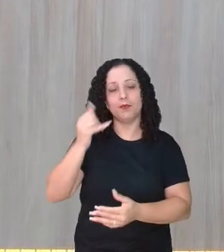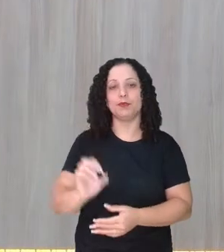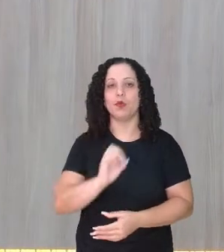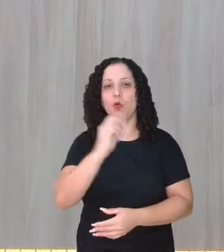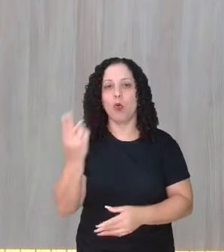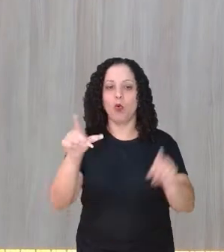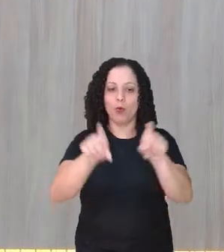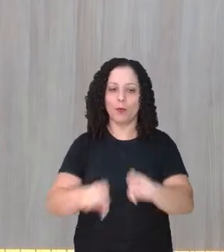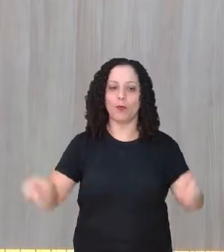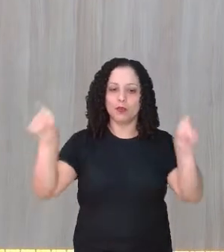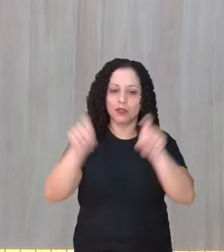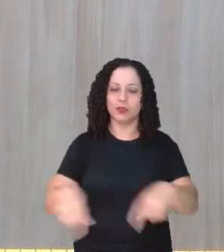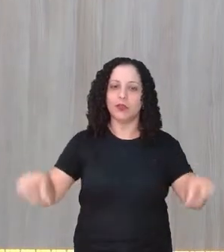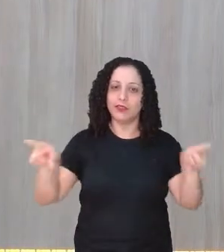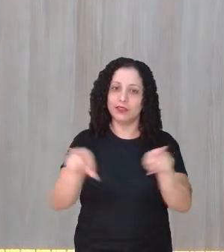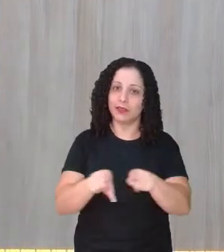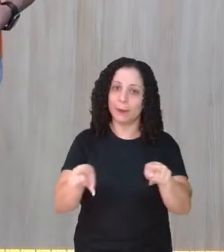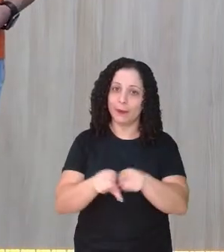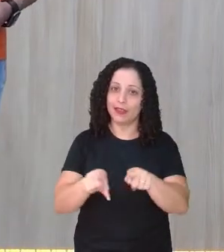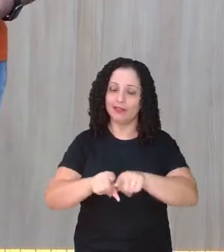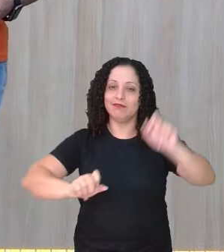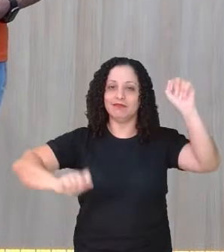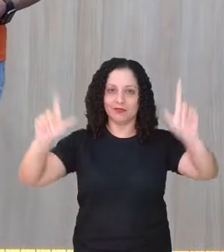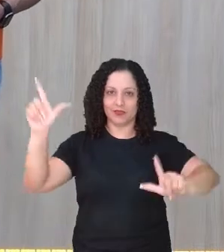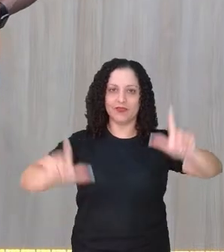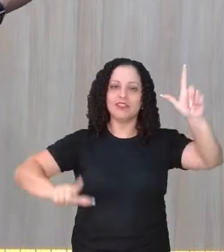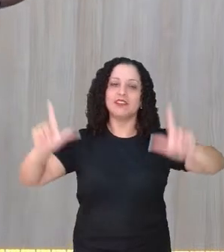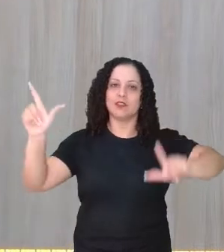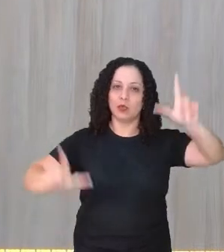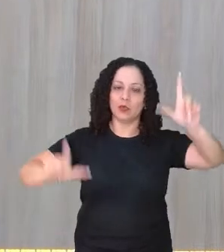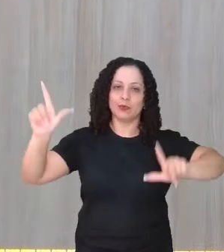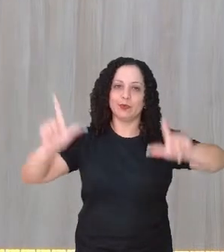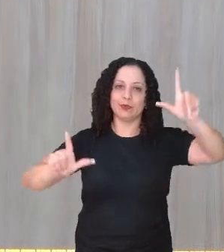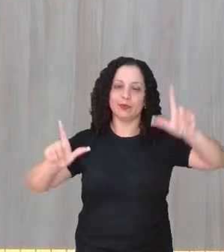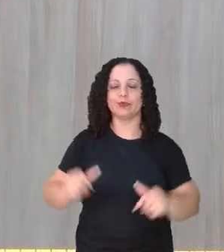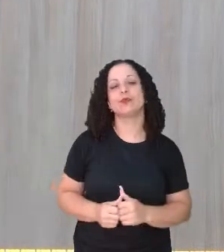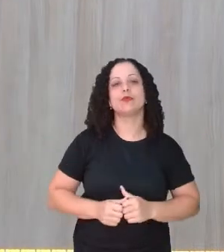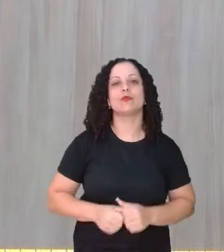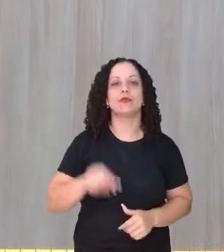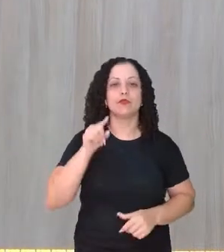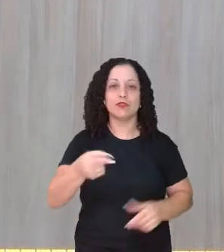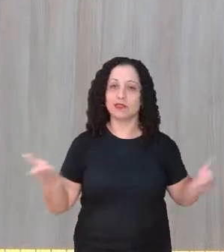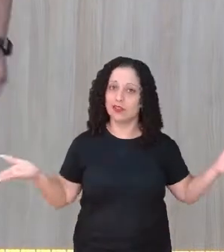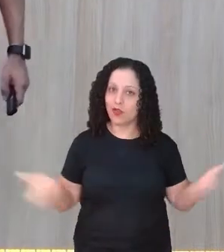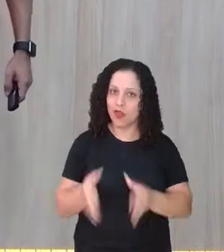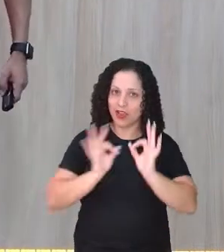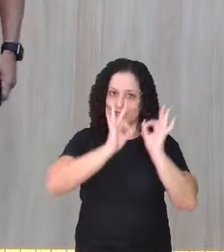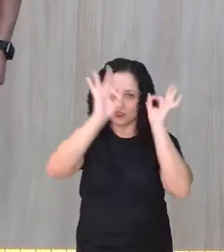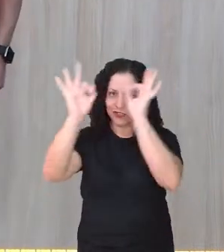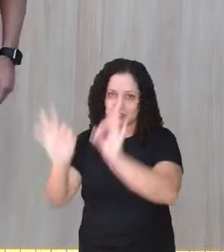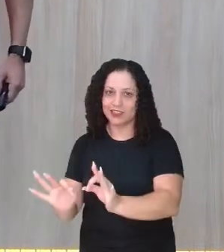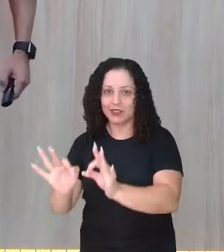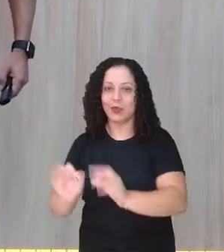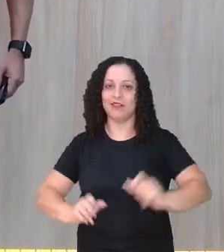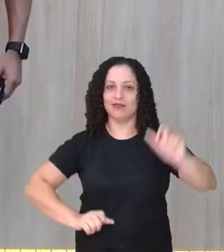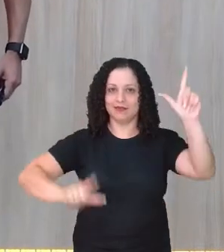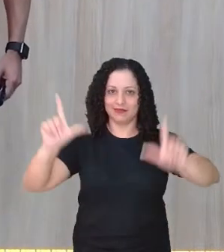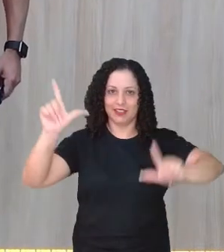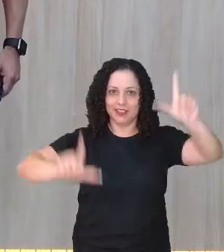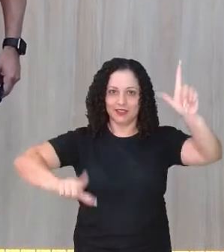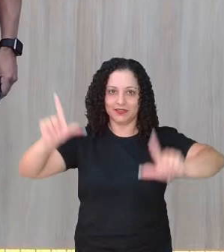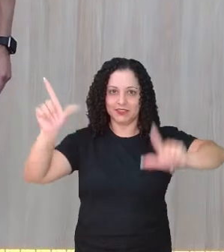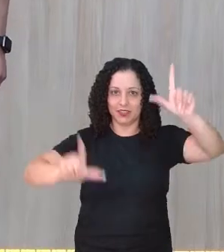do computador ou da TV, certo? Então, se você está assistindo essa aula aí através da